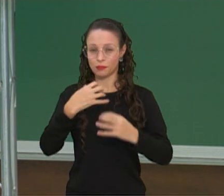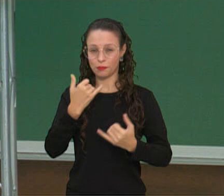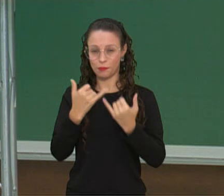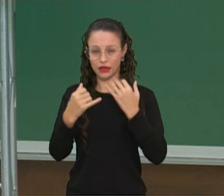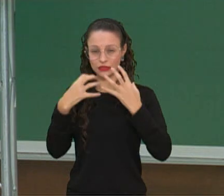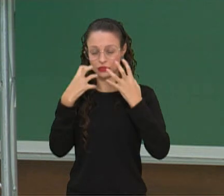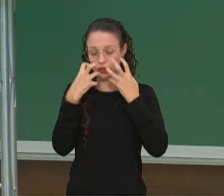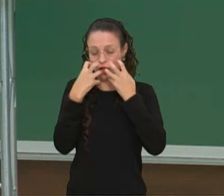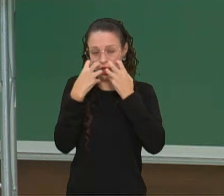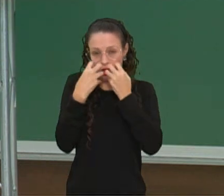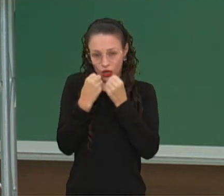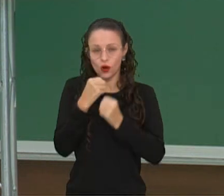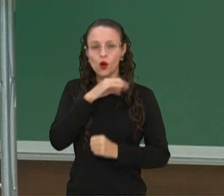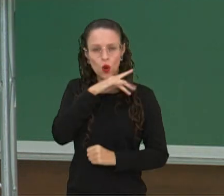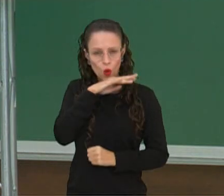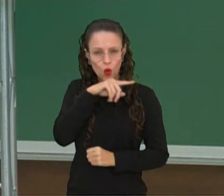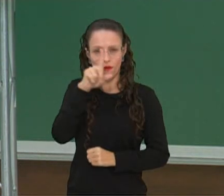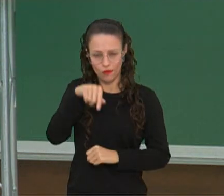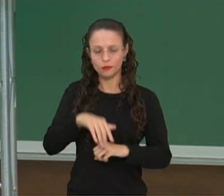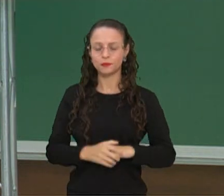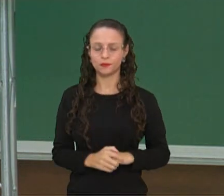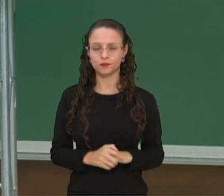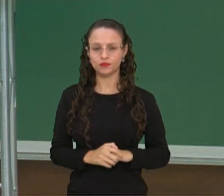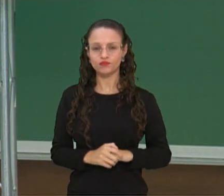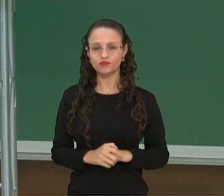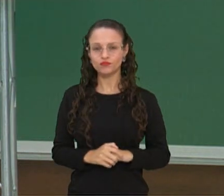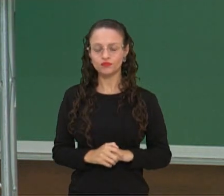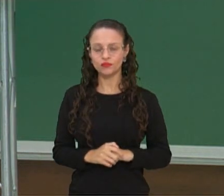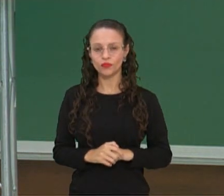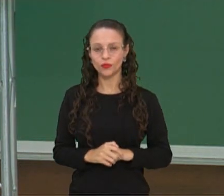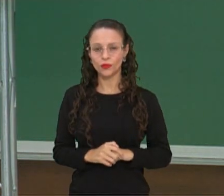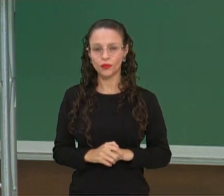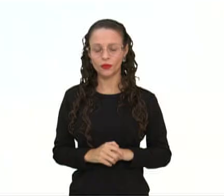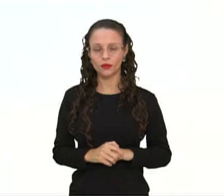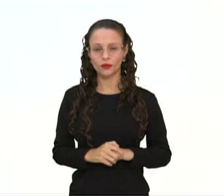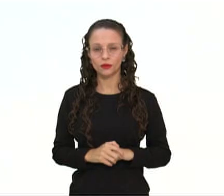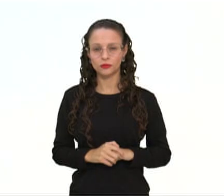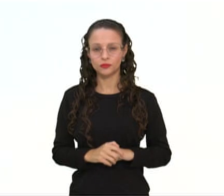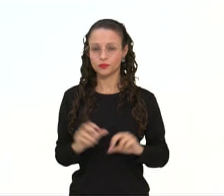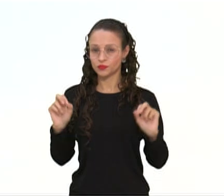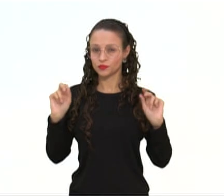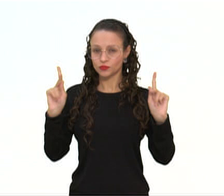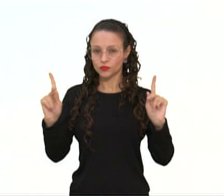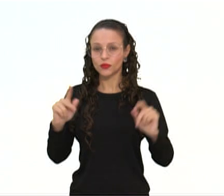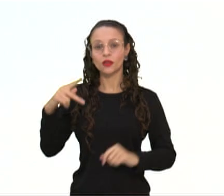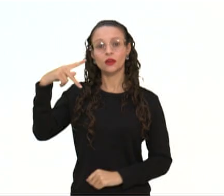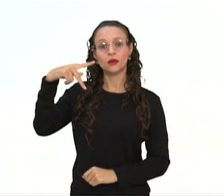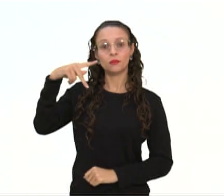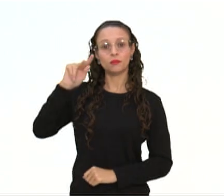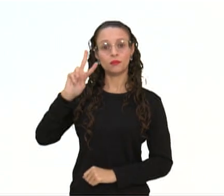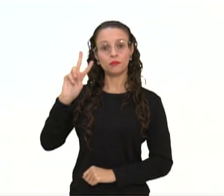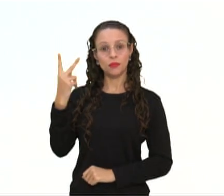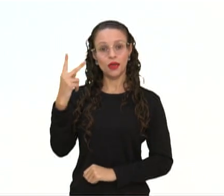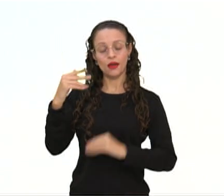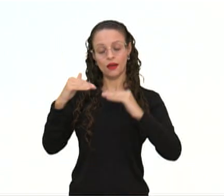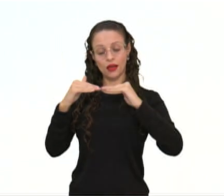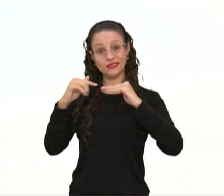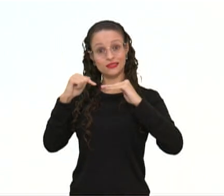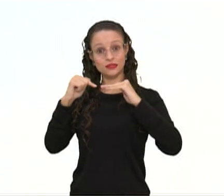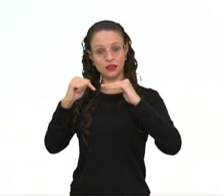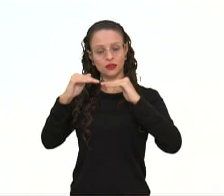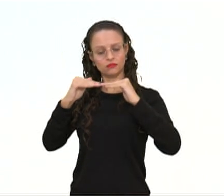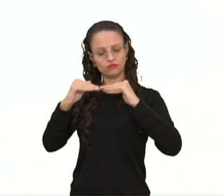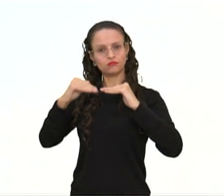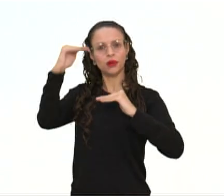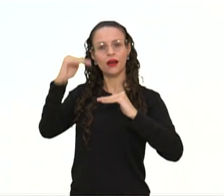sensação ruim dentro da boca, que amarra a boca, é o sabor adstringente, ok? pH, então, maiores que 7. Então,